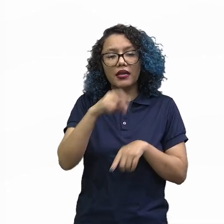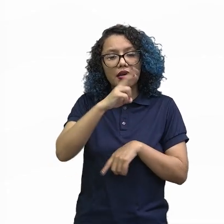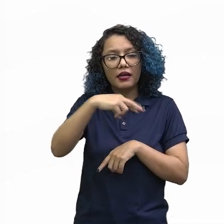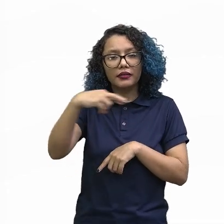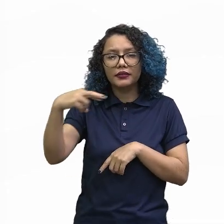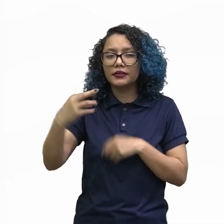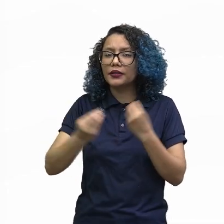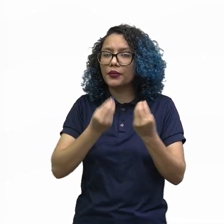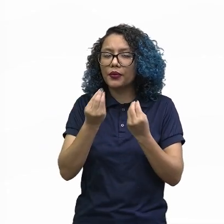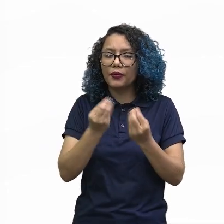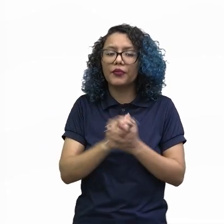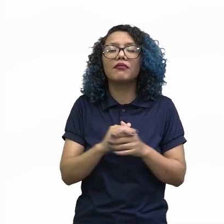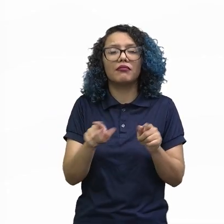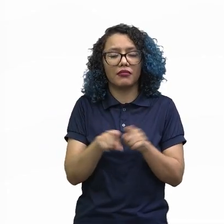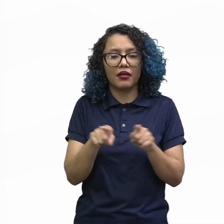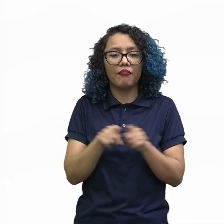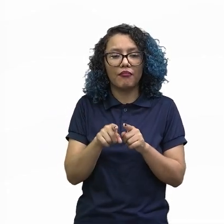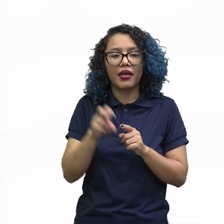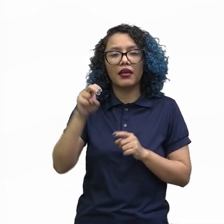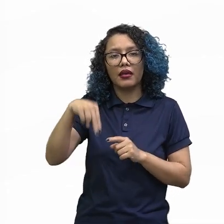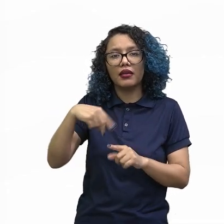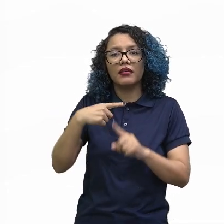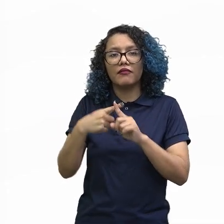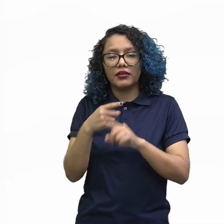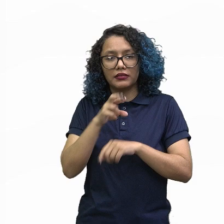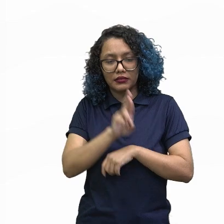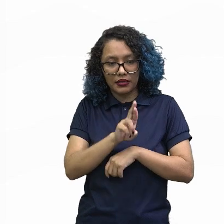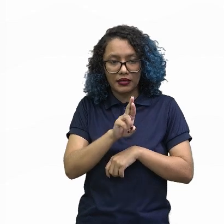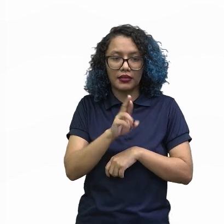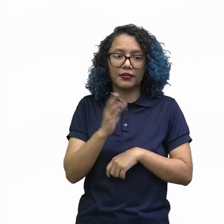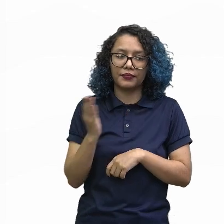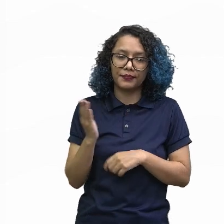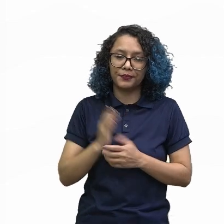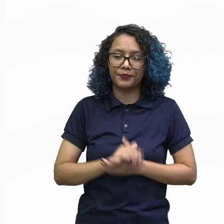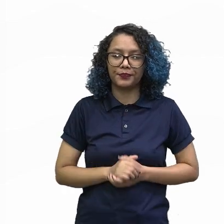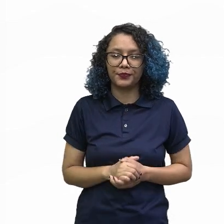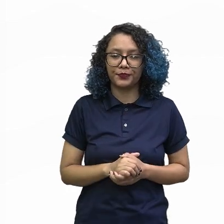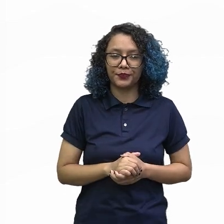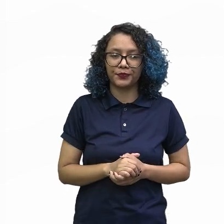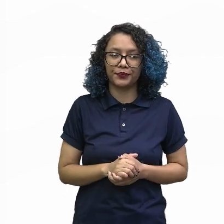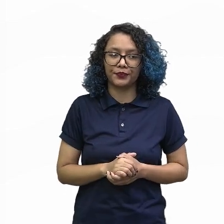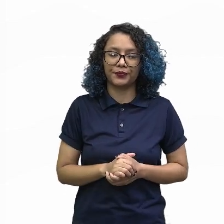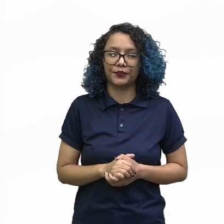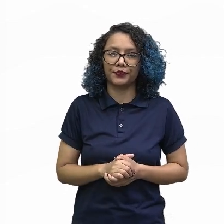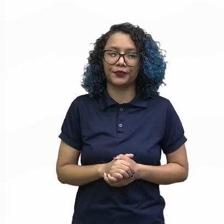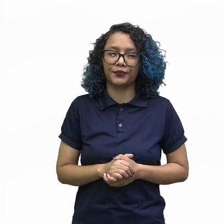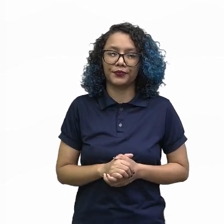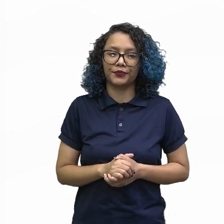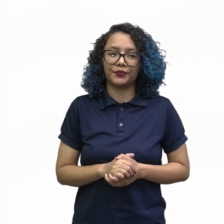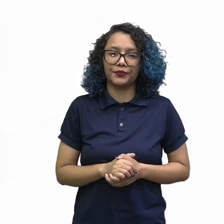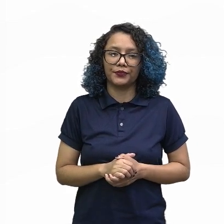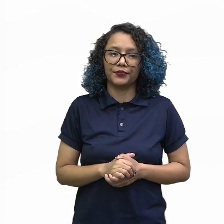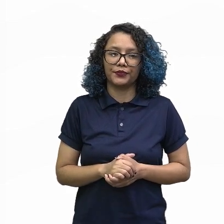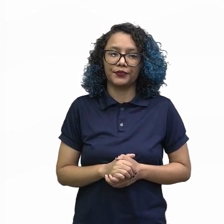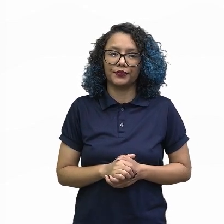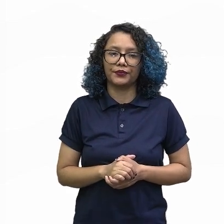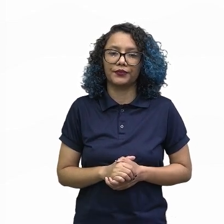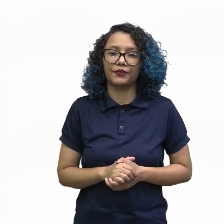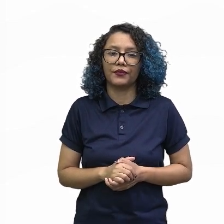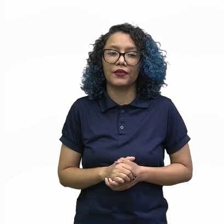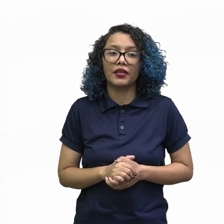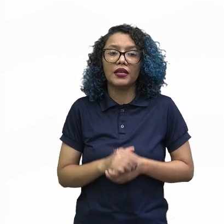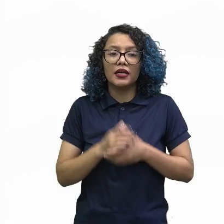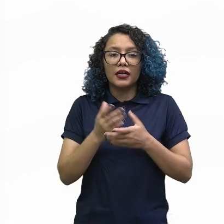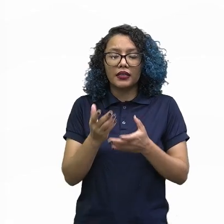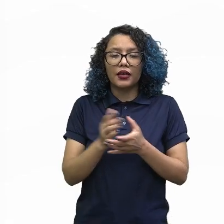resistência equivalente também é N vezes a resistência de um dos geradores. O inconveniente desse tipo de